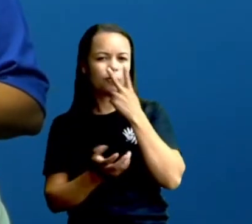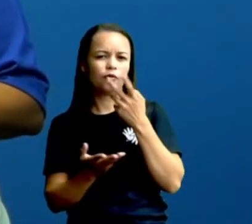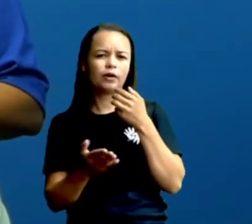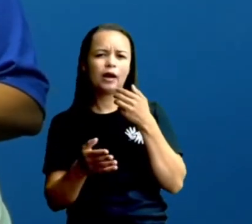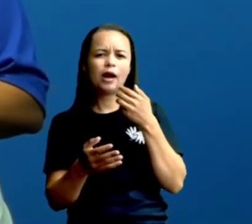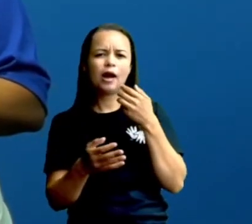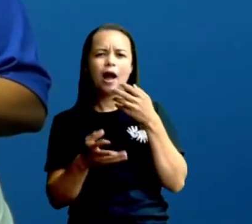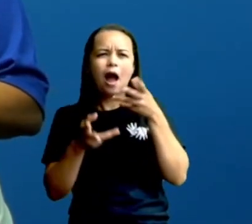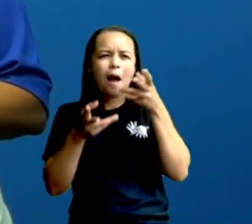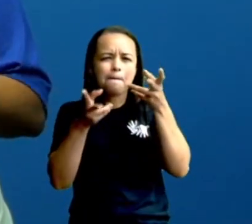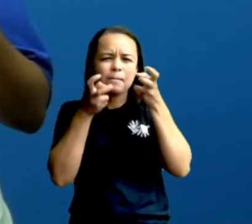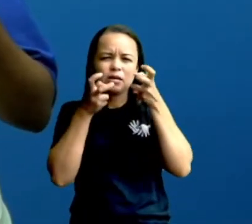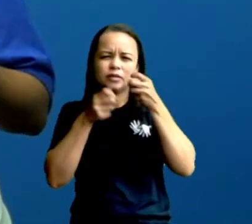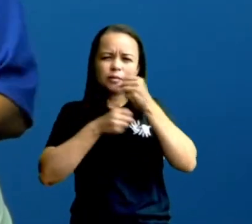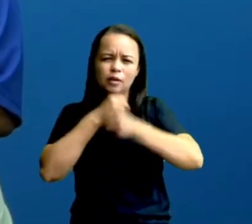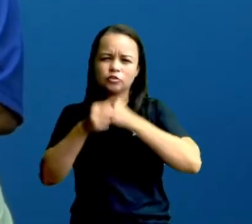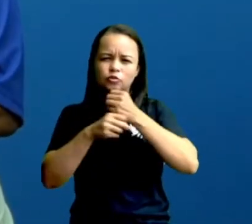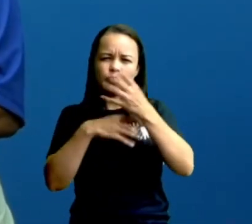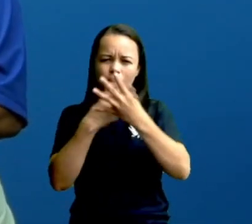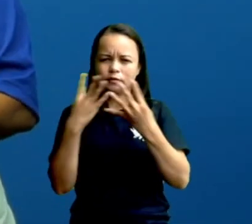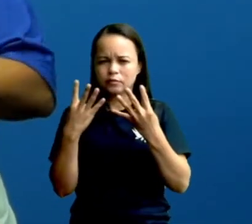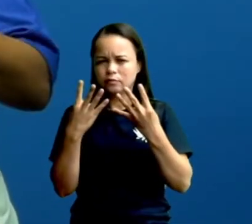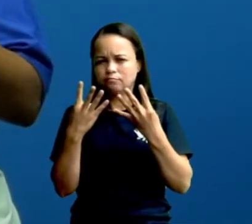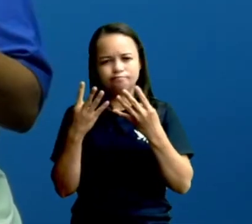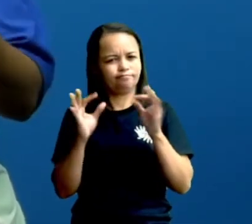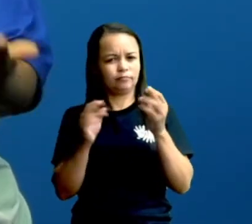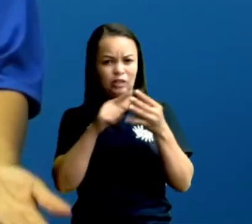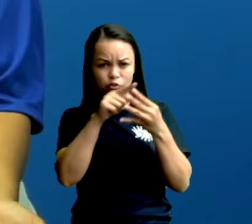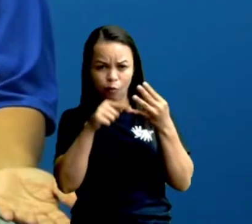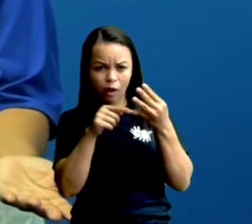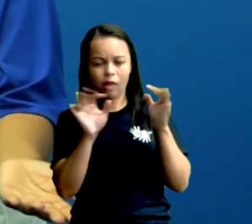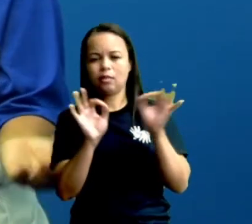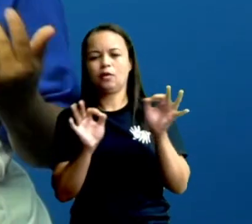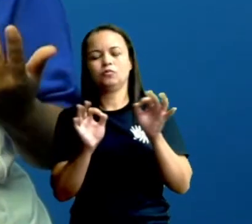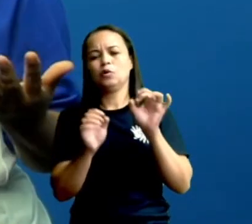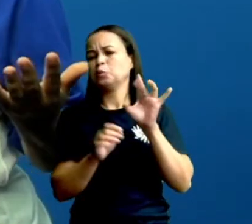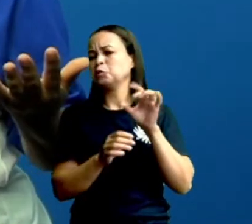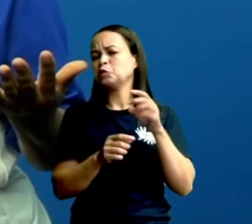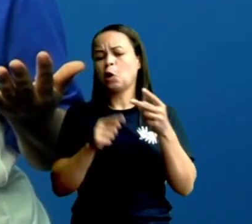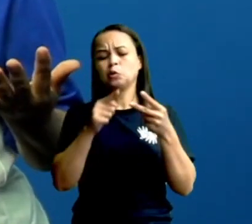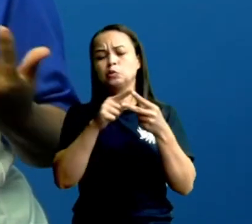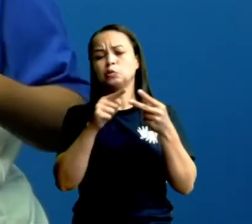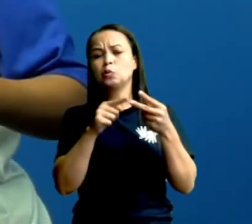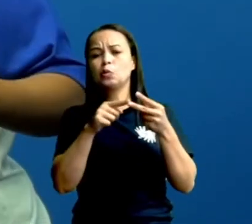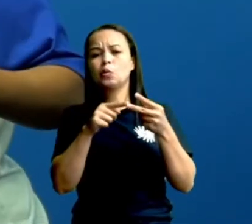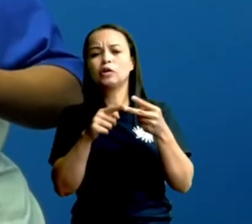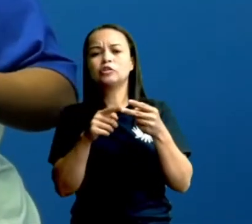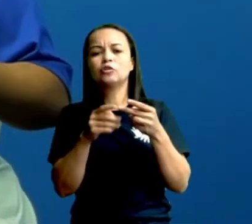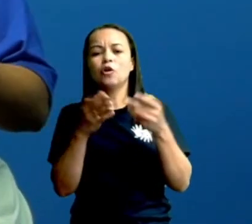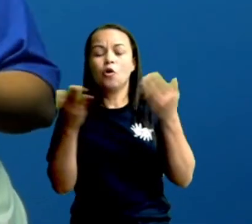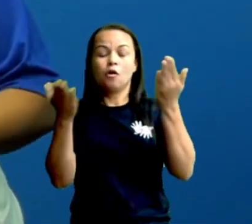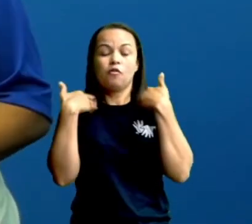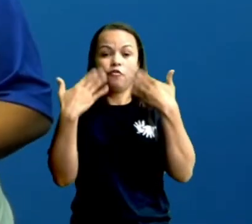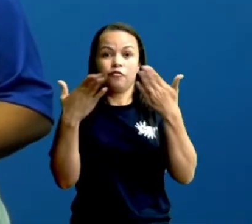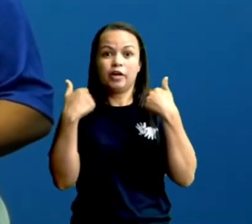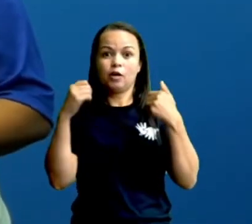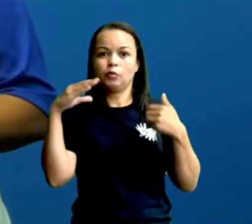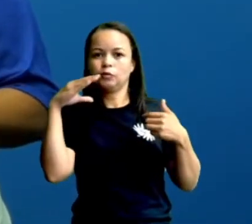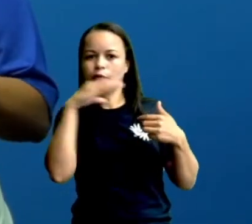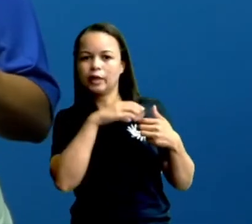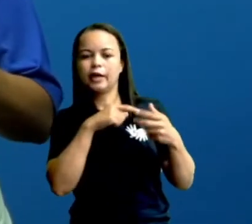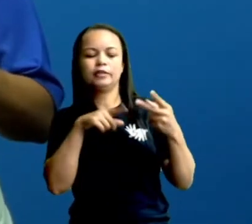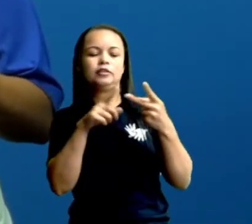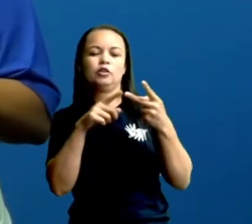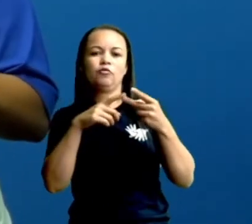4 estações, a não ser as 2 mais específicas, que é o verão, muito quente, não é isso? E o inverno com muitas